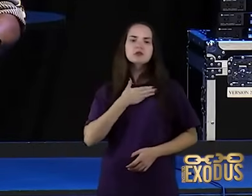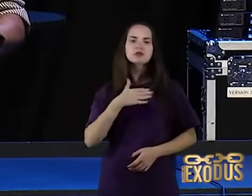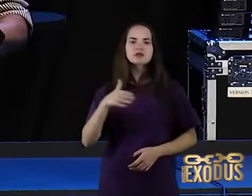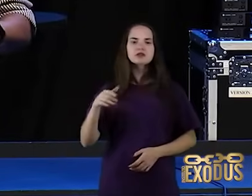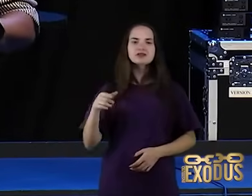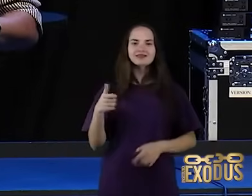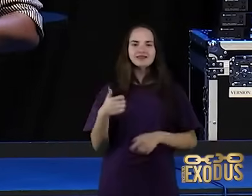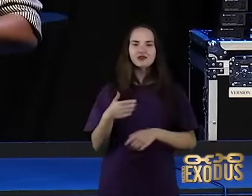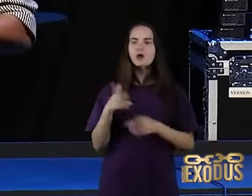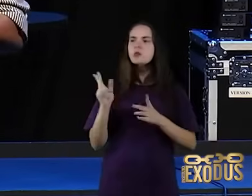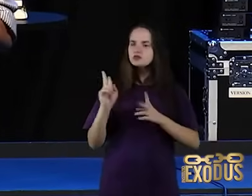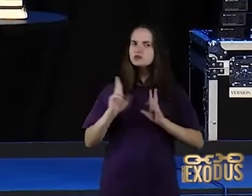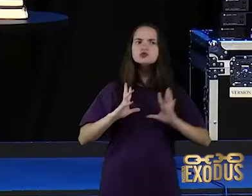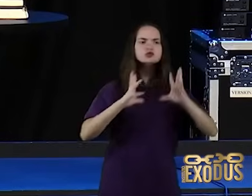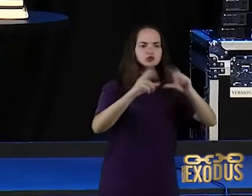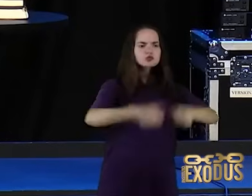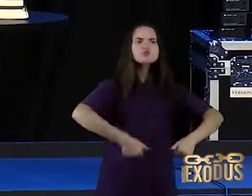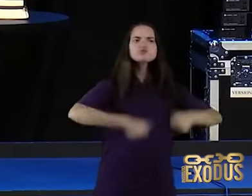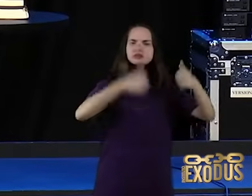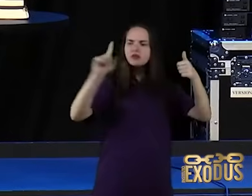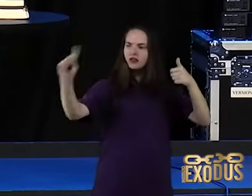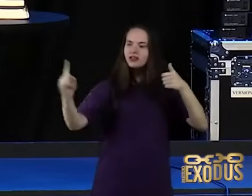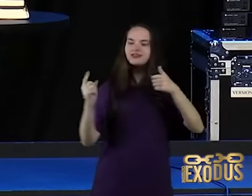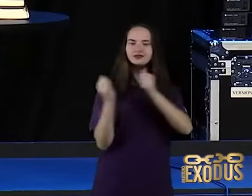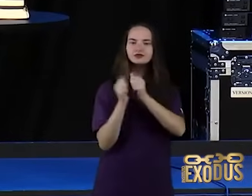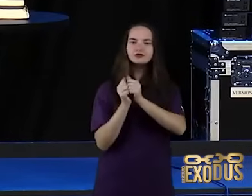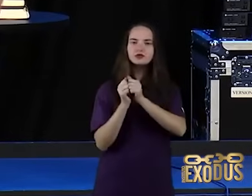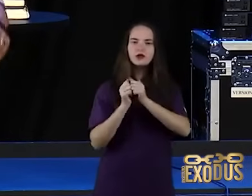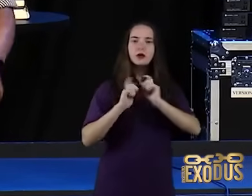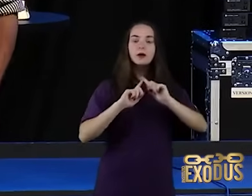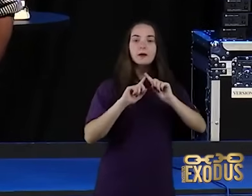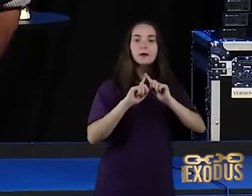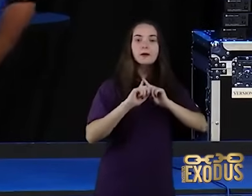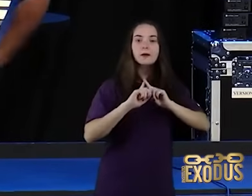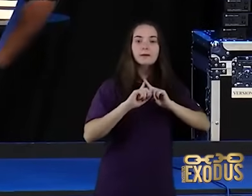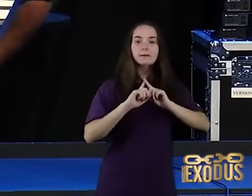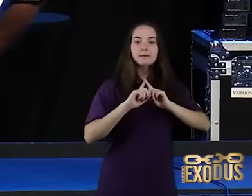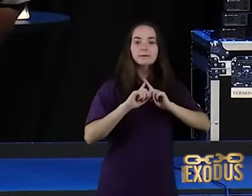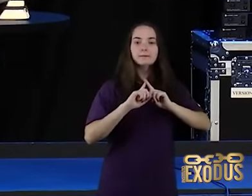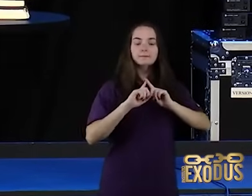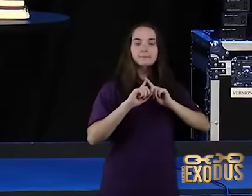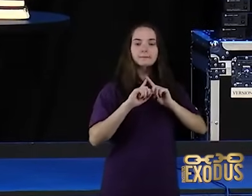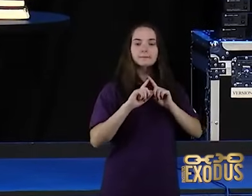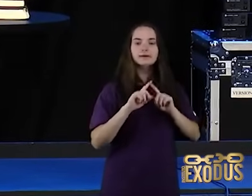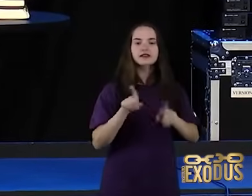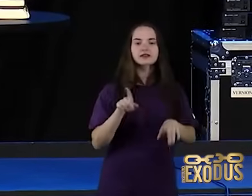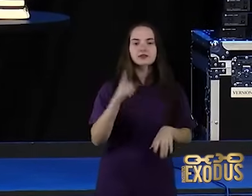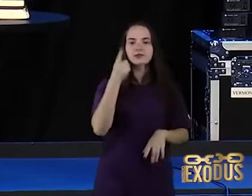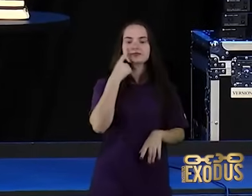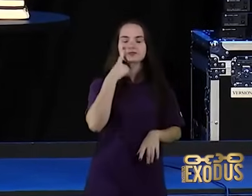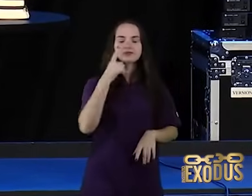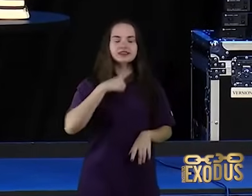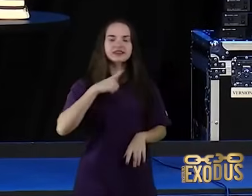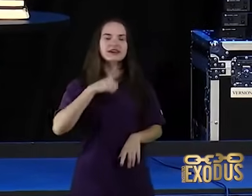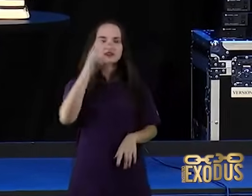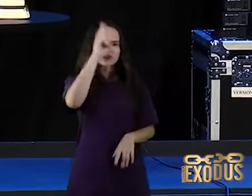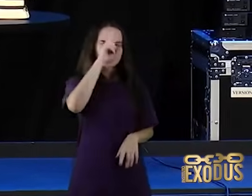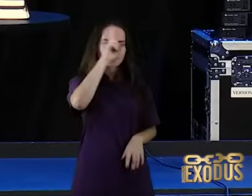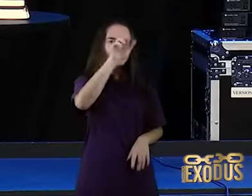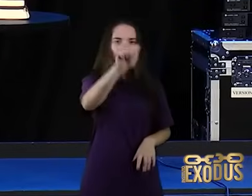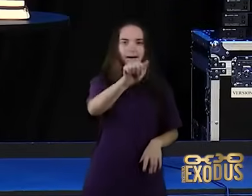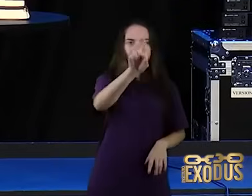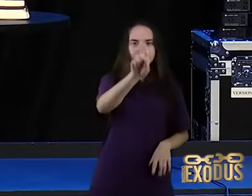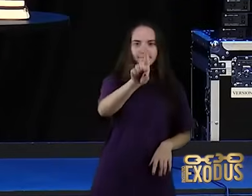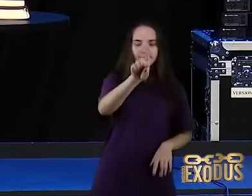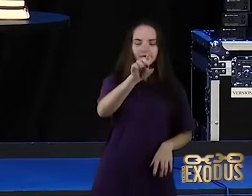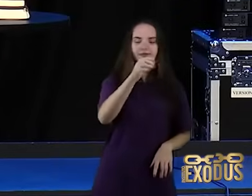bem quando as coisas não vão bem aparecem os amigos do nada eu gosto de um homem na Bíblia chamado abiatar é interessante